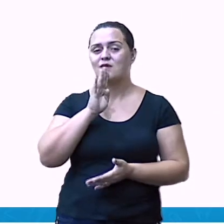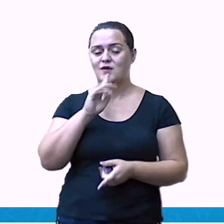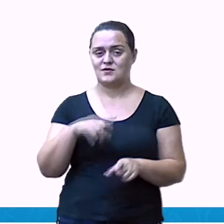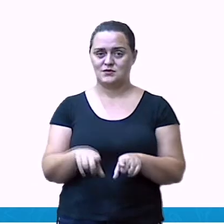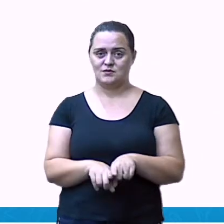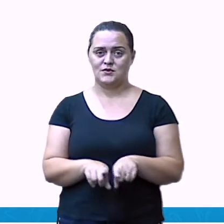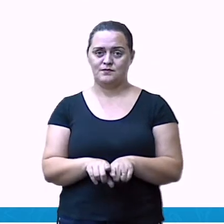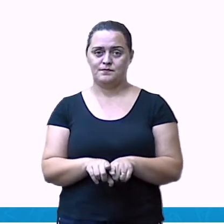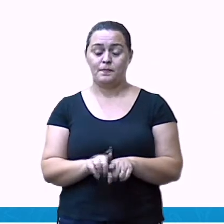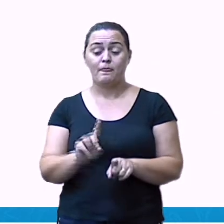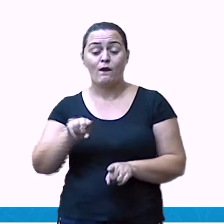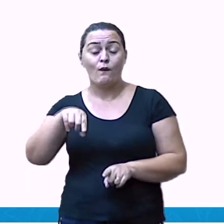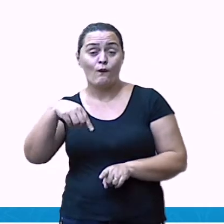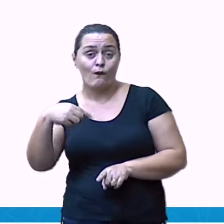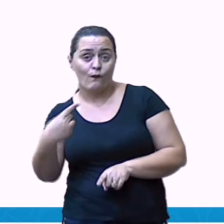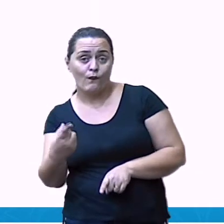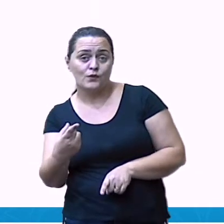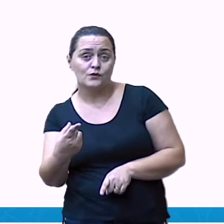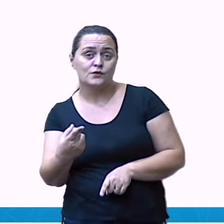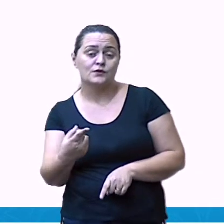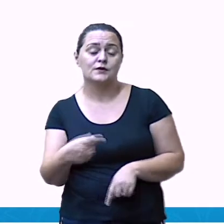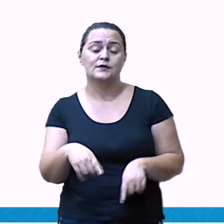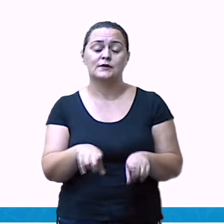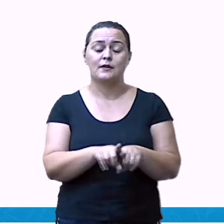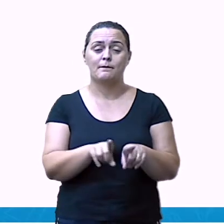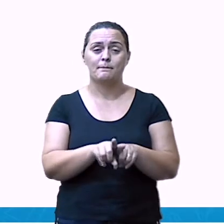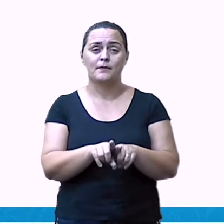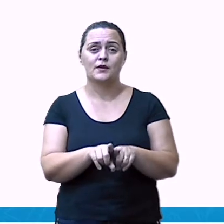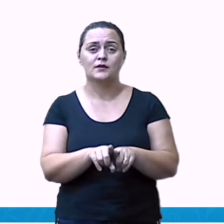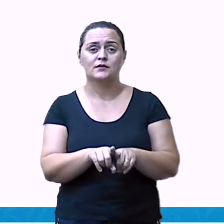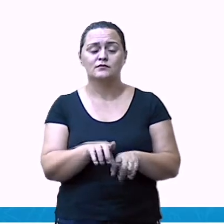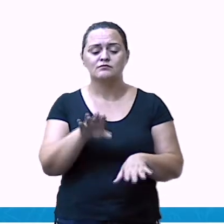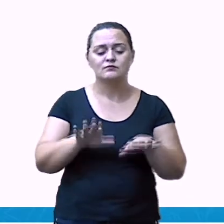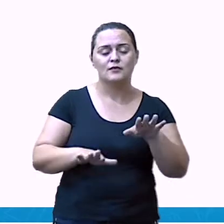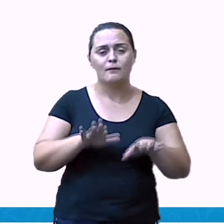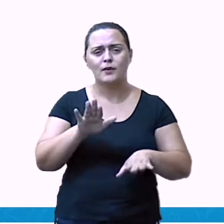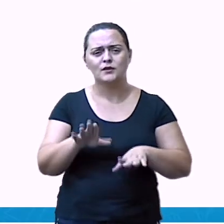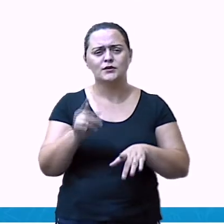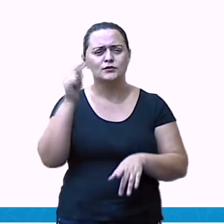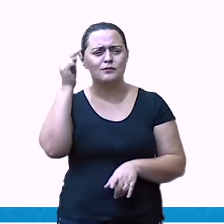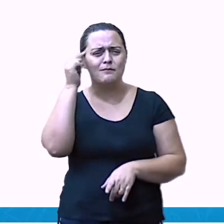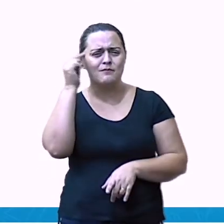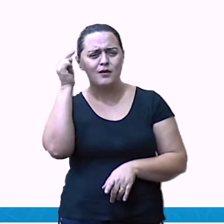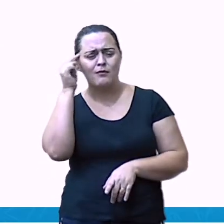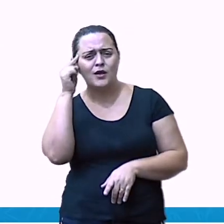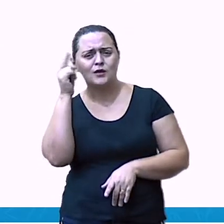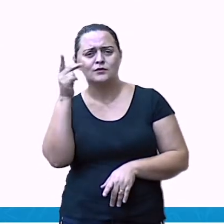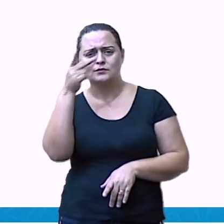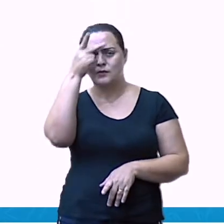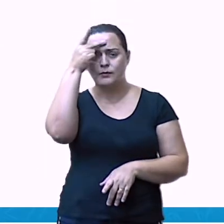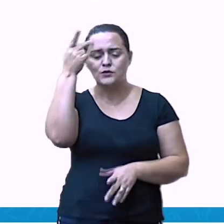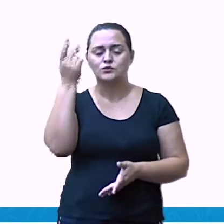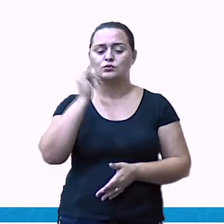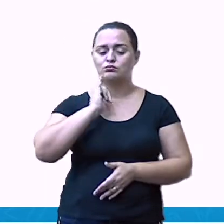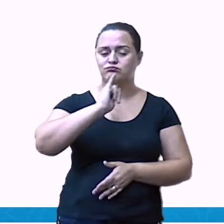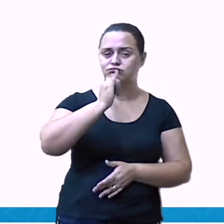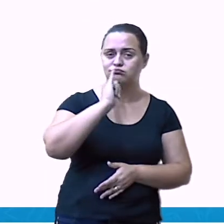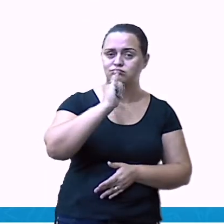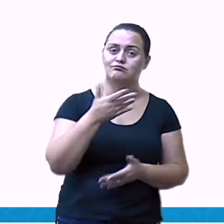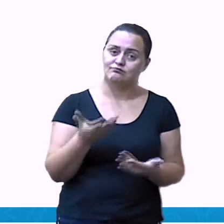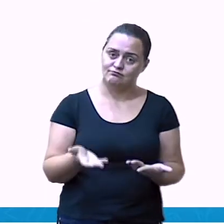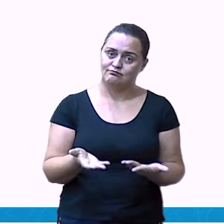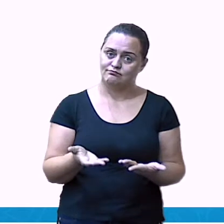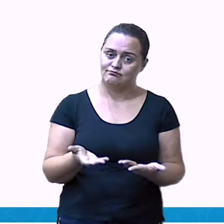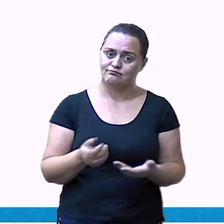dessas histórias que são escritas de acordo com a criatividade de quem as reconta.